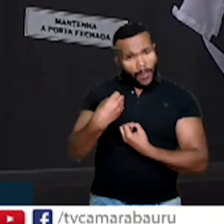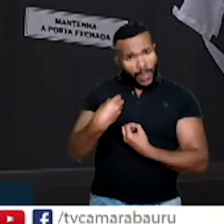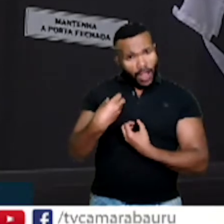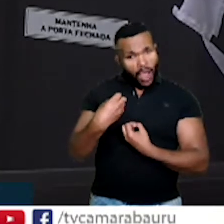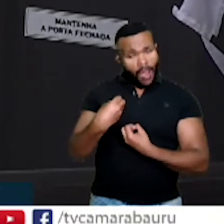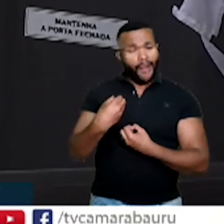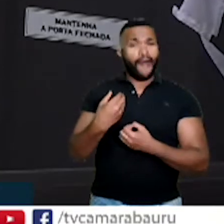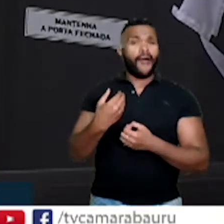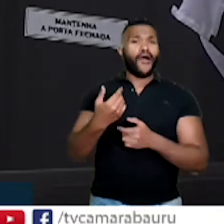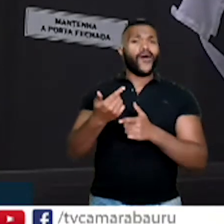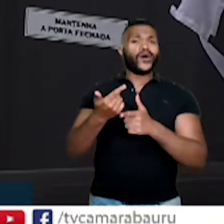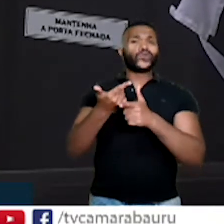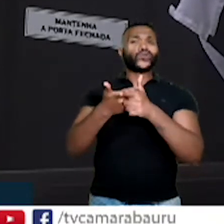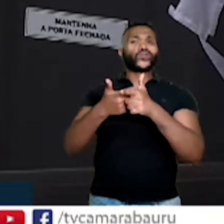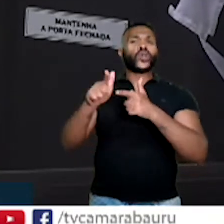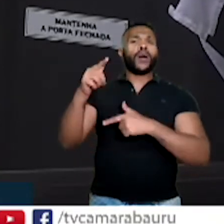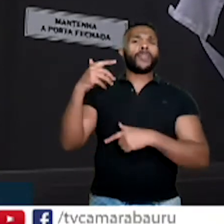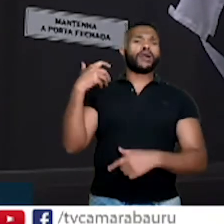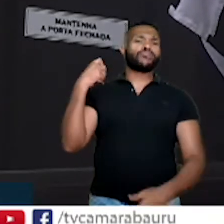sobre as viagens,